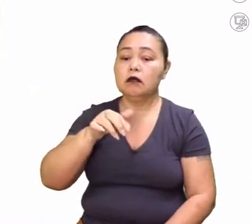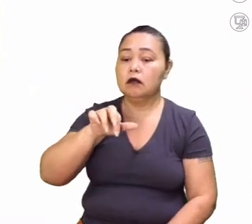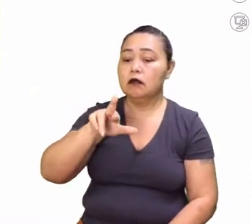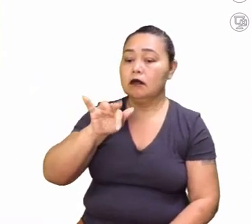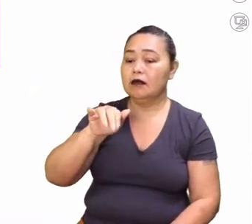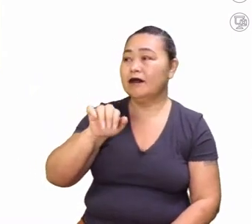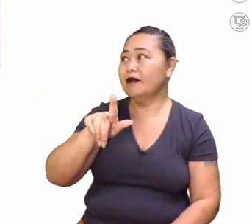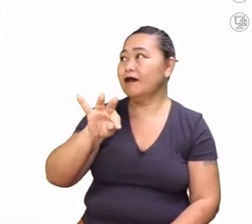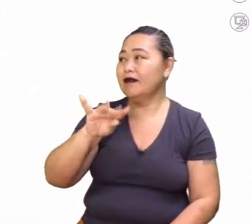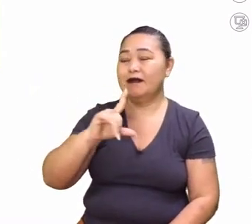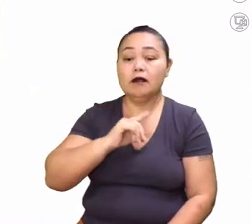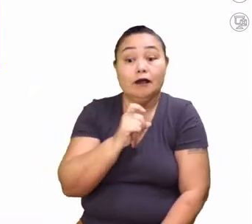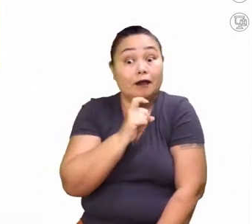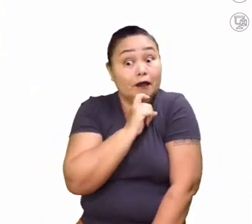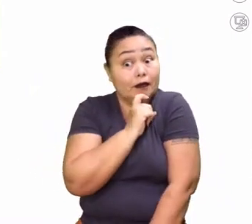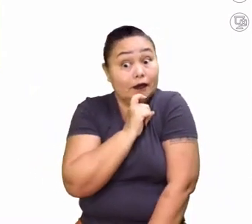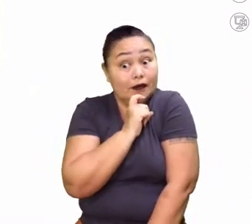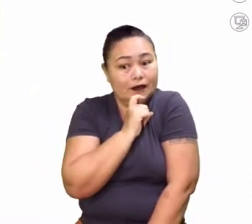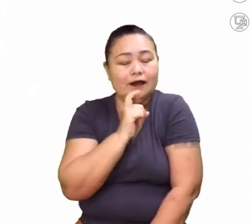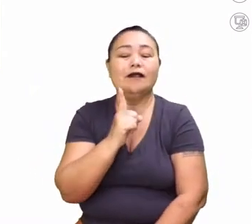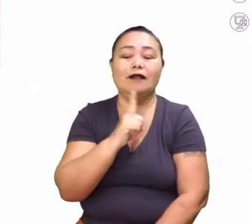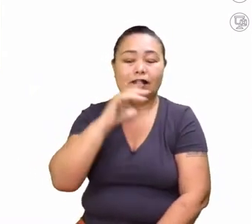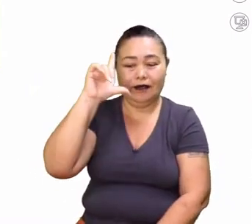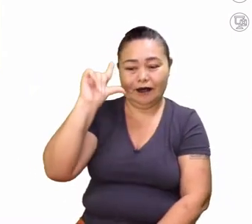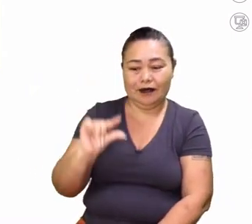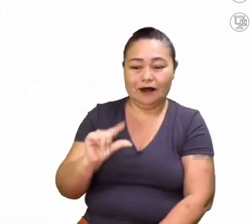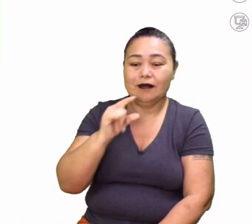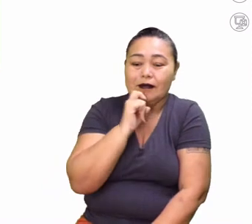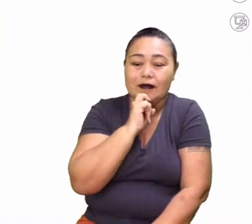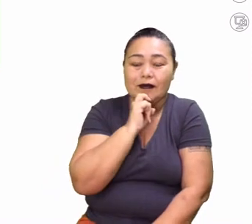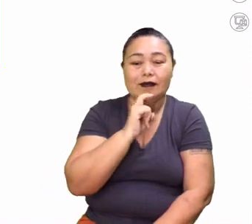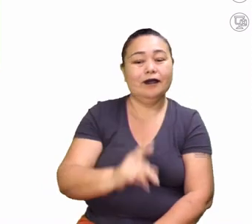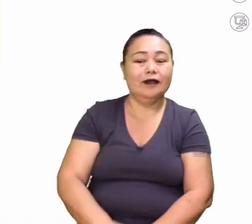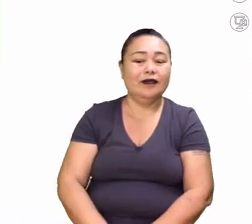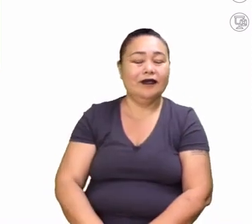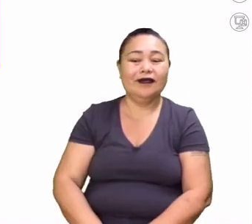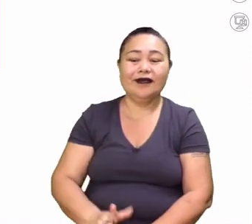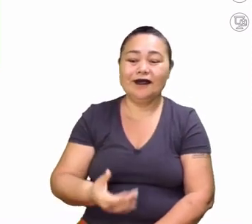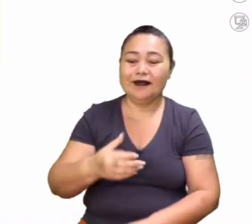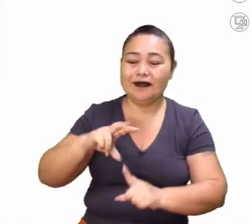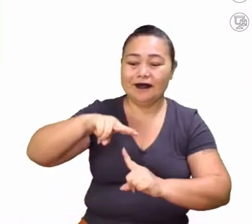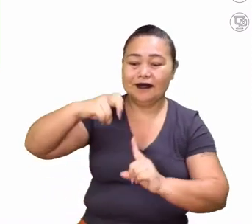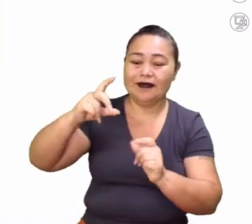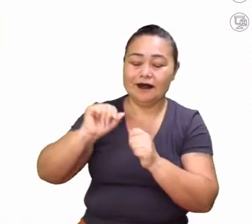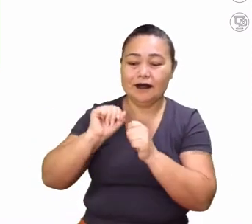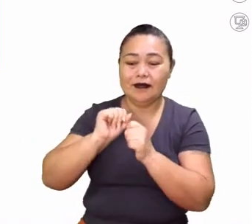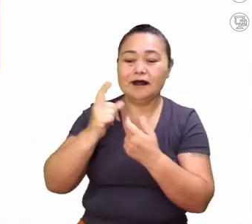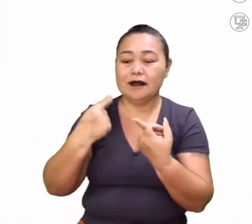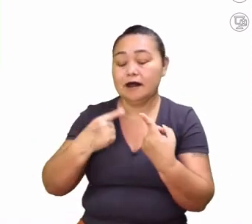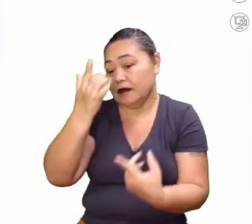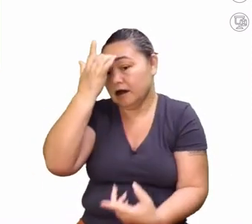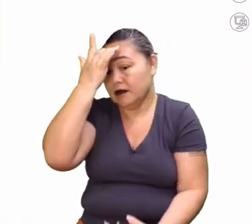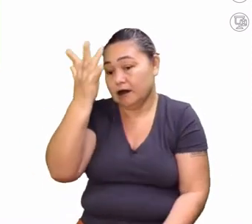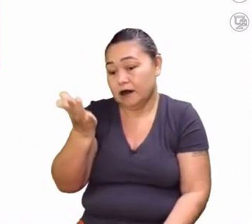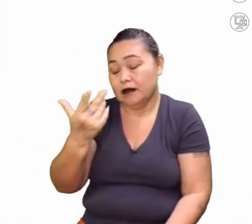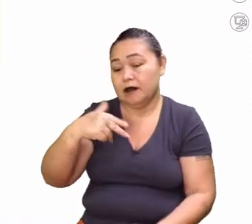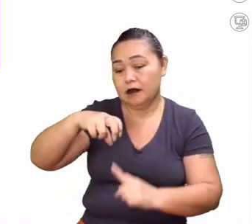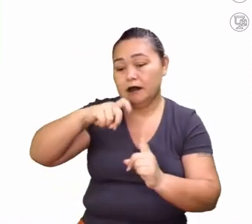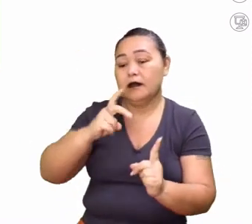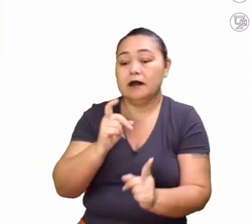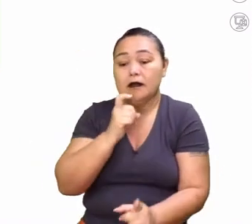beber não é refrigerar no caso de esfriar tá bom o refrigerante tem esse nome porque ele esfria fácil né Tem